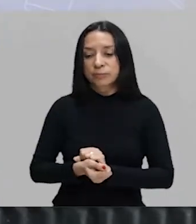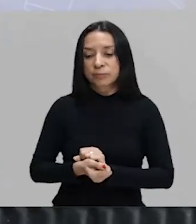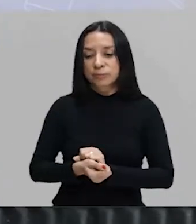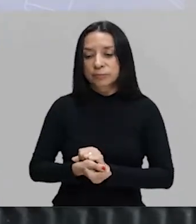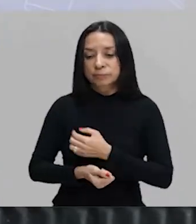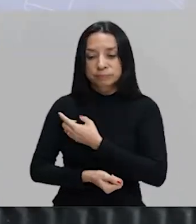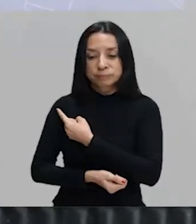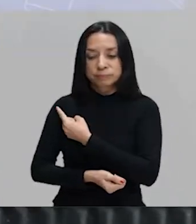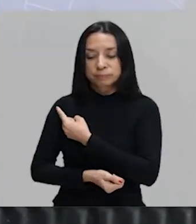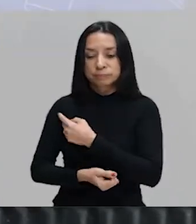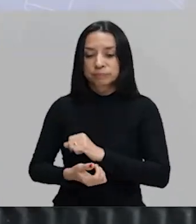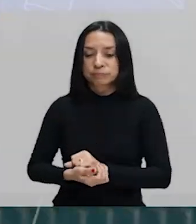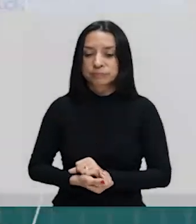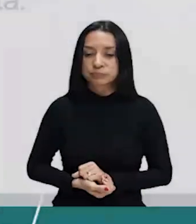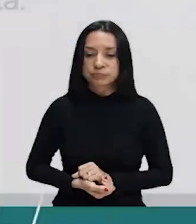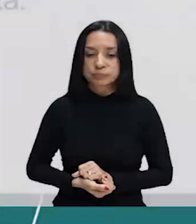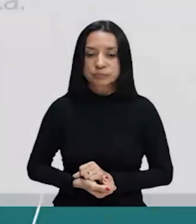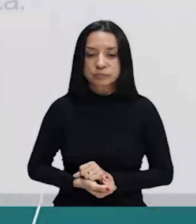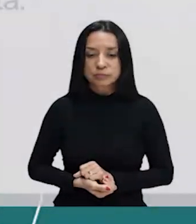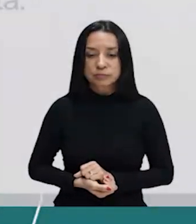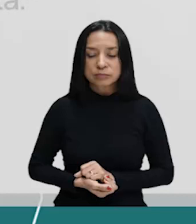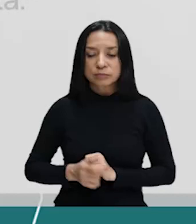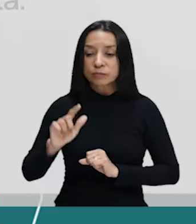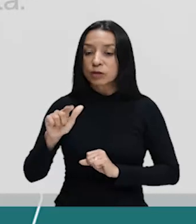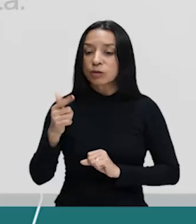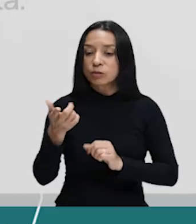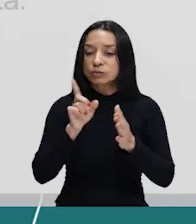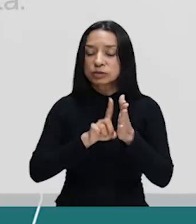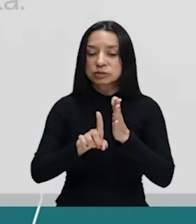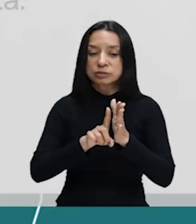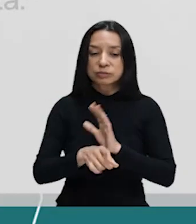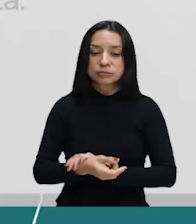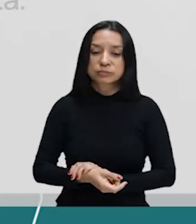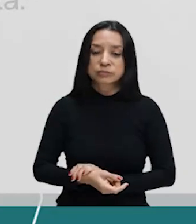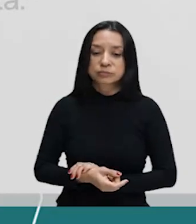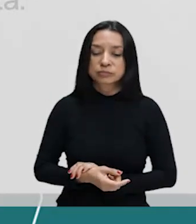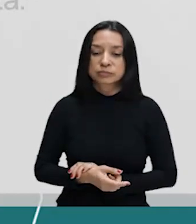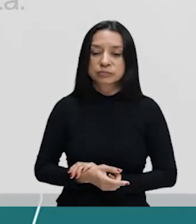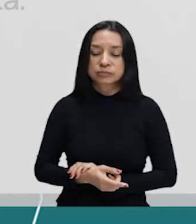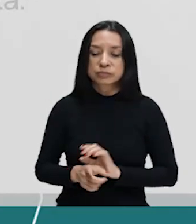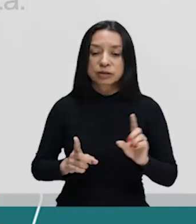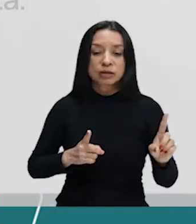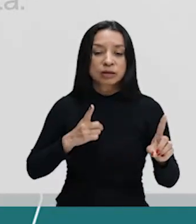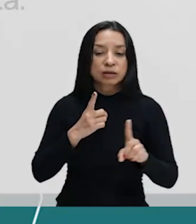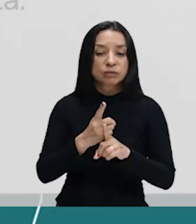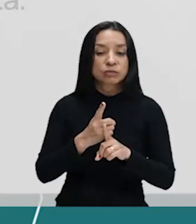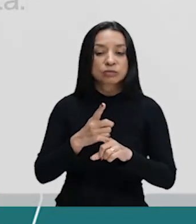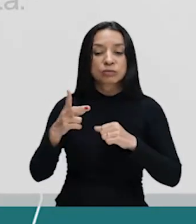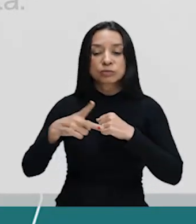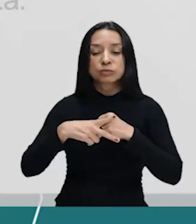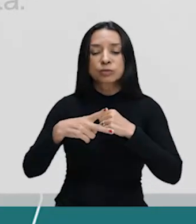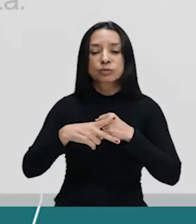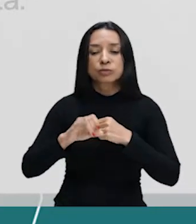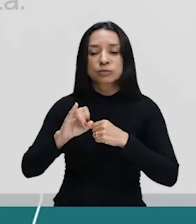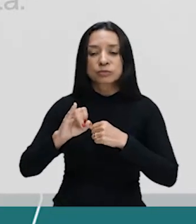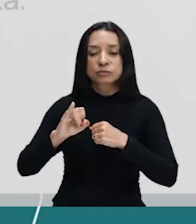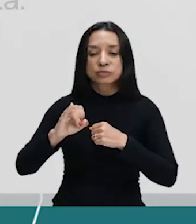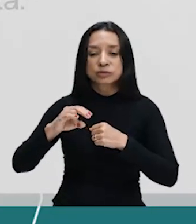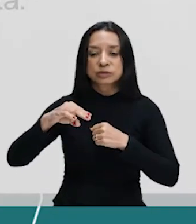tem a ínclise. Vamos aqui mais uma. Encontramos pronomes indefinidos em.